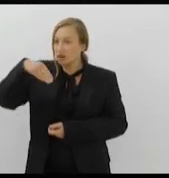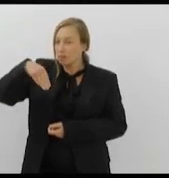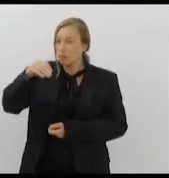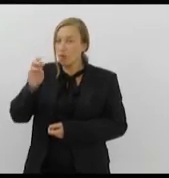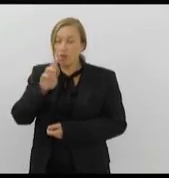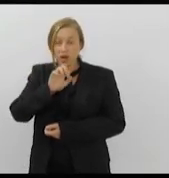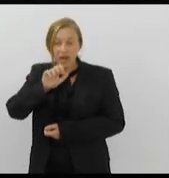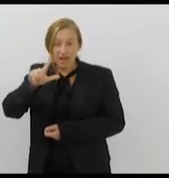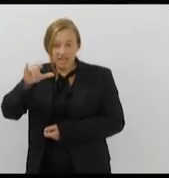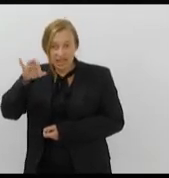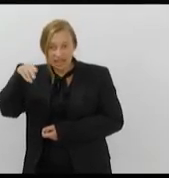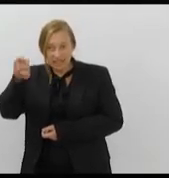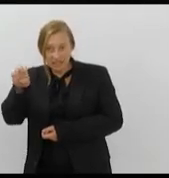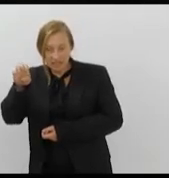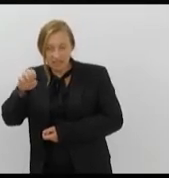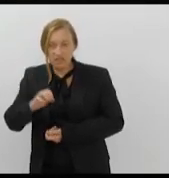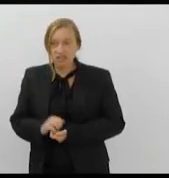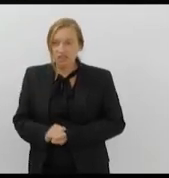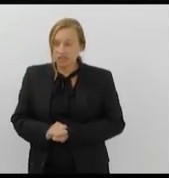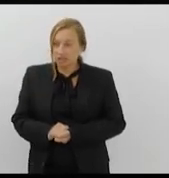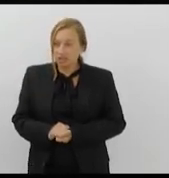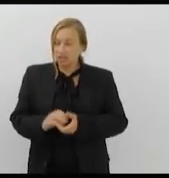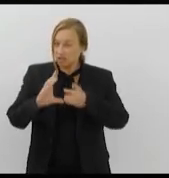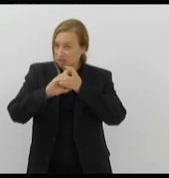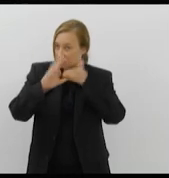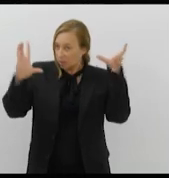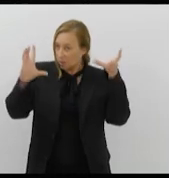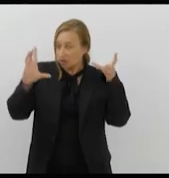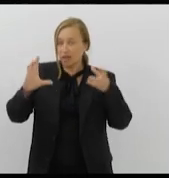donos da democracia,